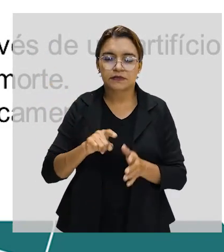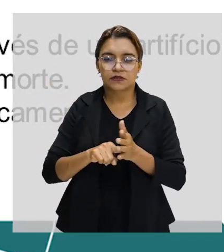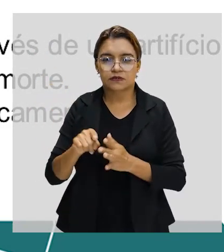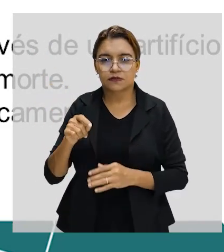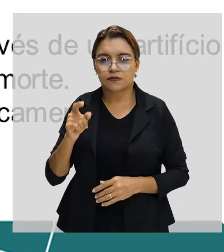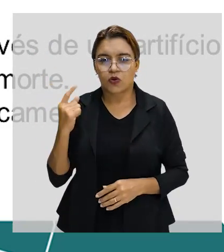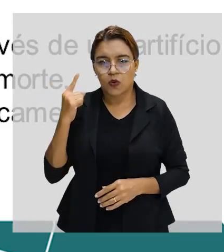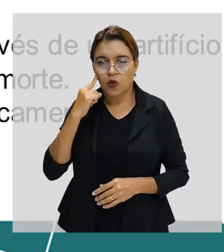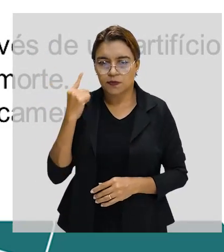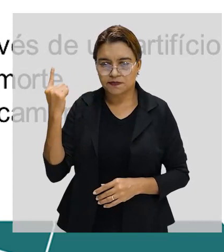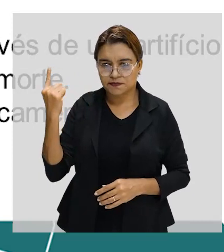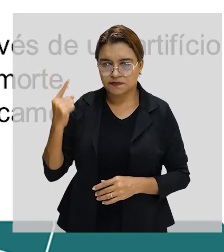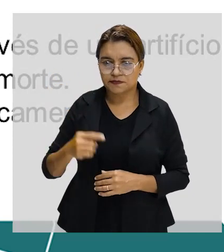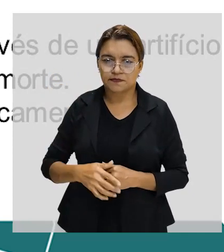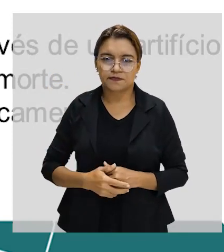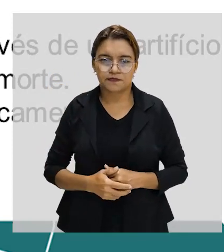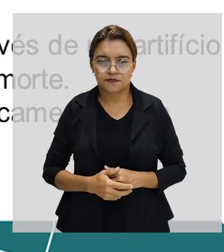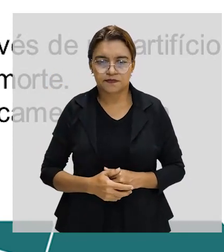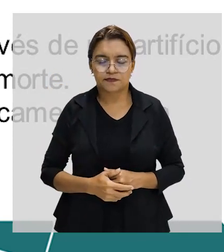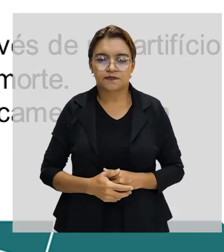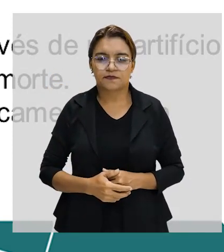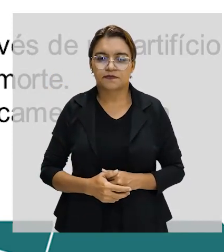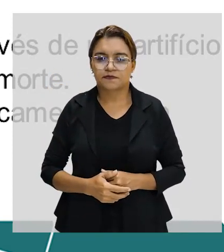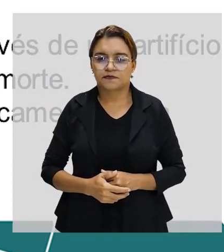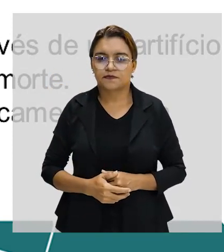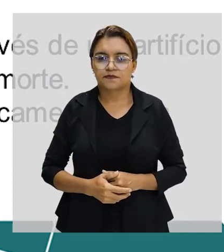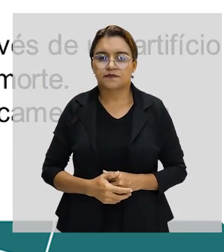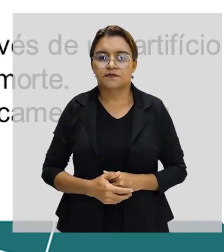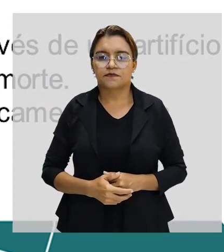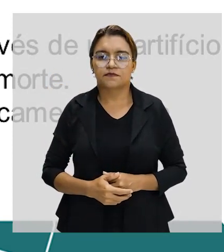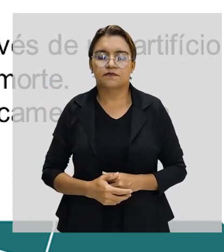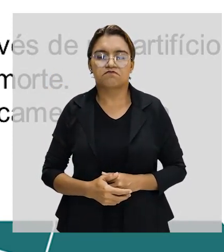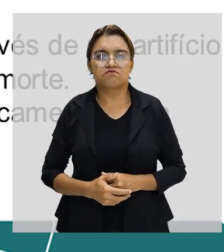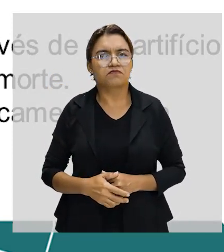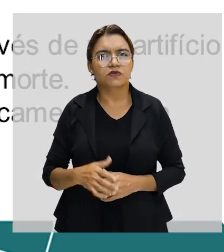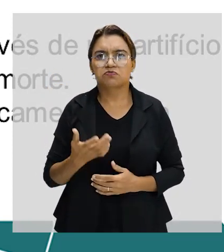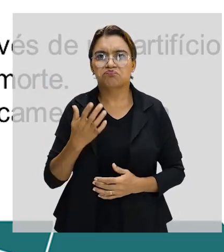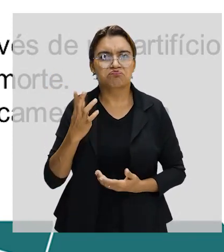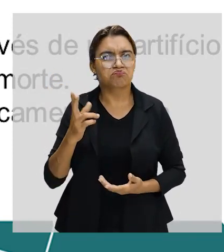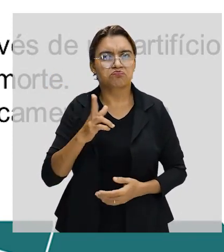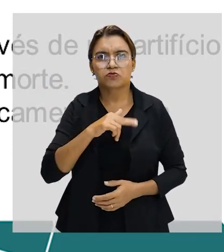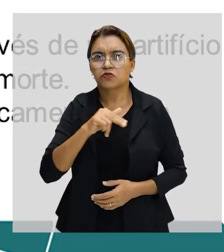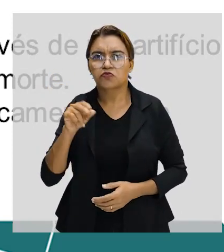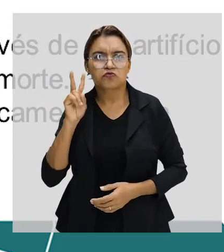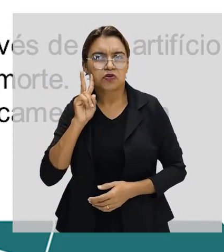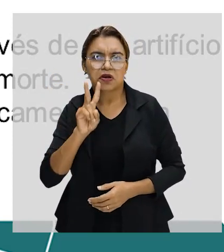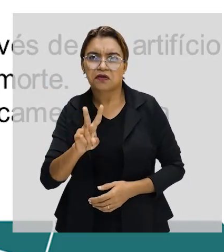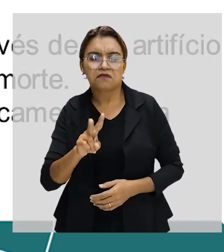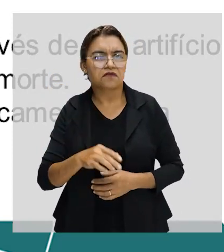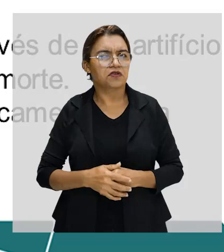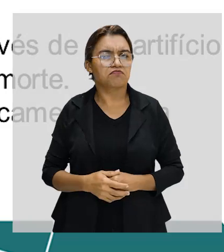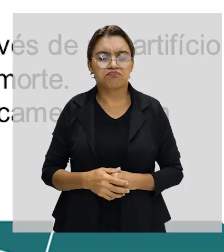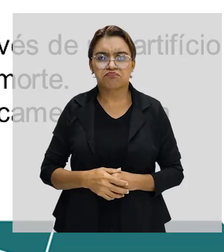Policarpo Quaresma, de Lima Barreto. Nunca ouvi falar, Cacau? Não sei nem para onde